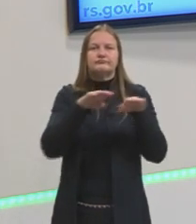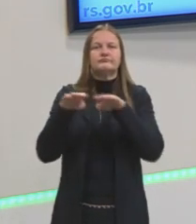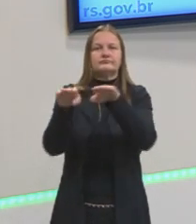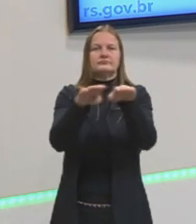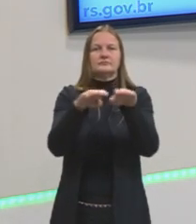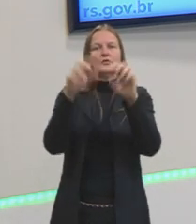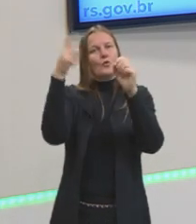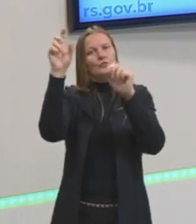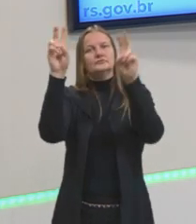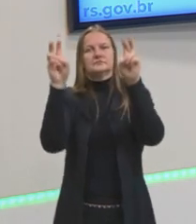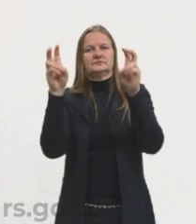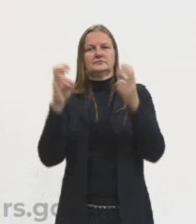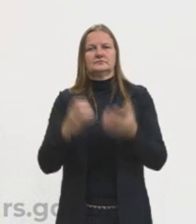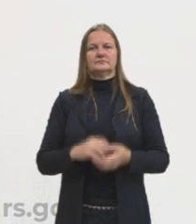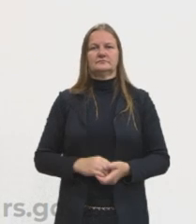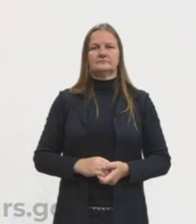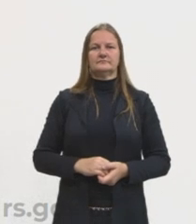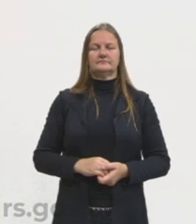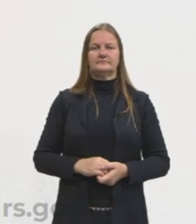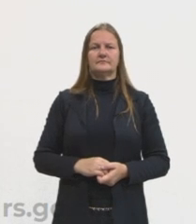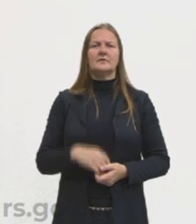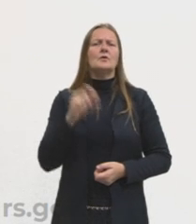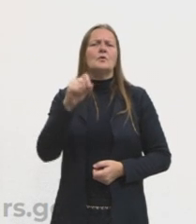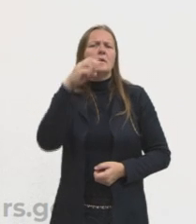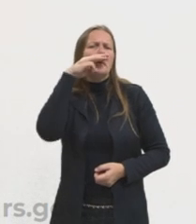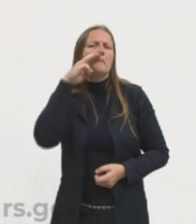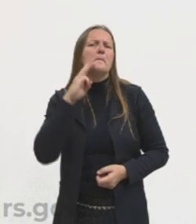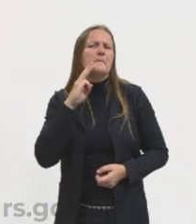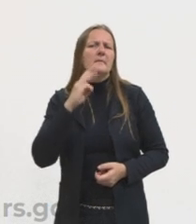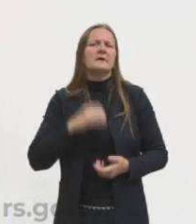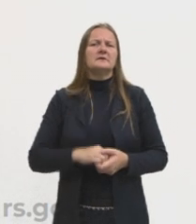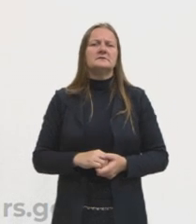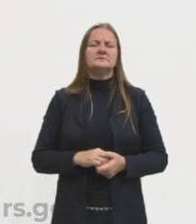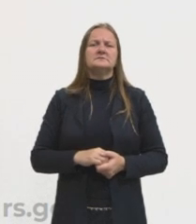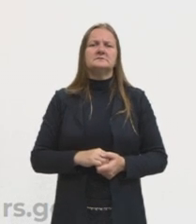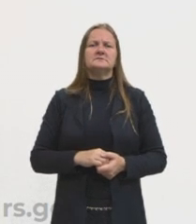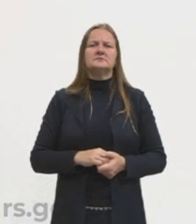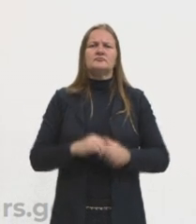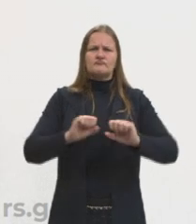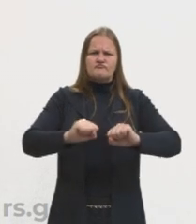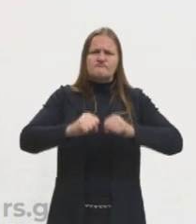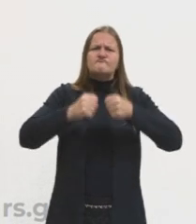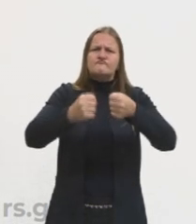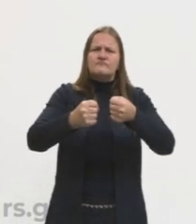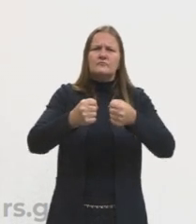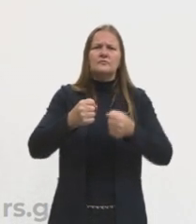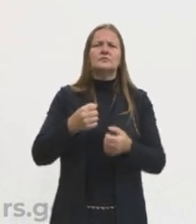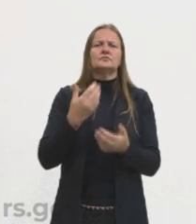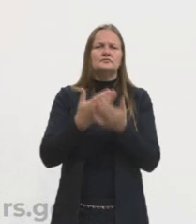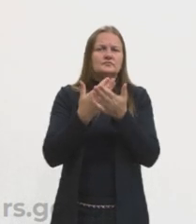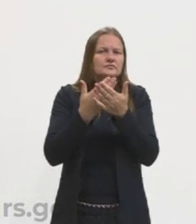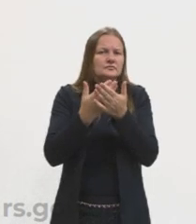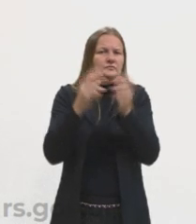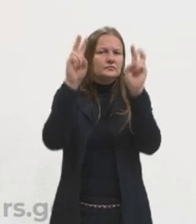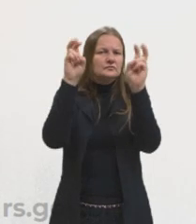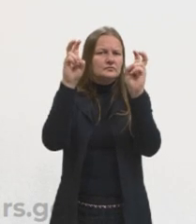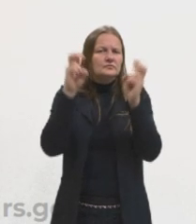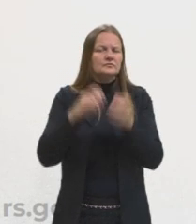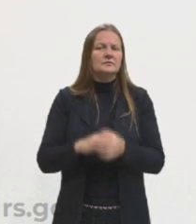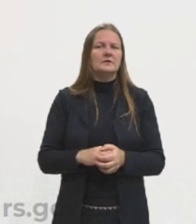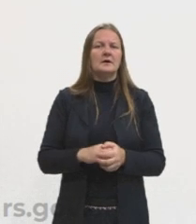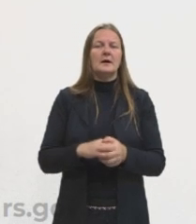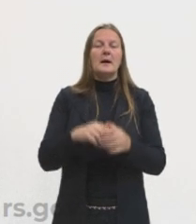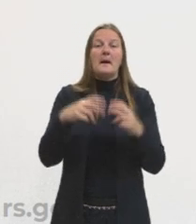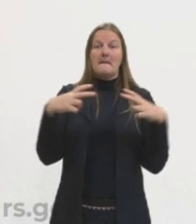esse é outro assunto né O que que o Marcos vai vai levar Independência os estudos sobre o trabalho que a